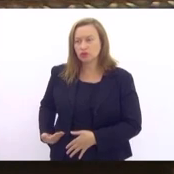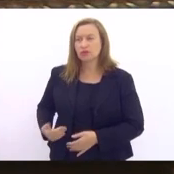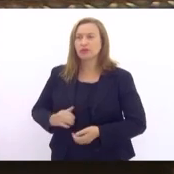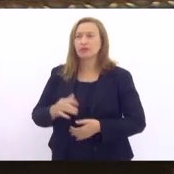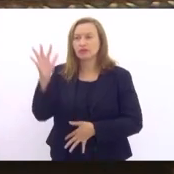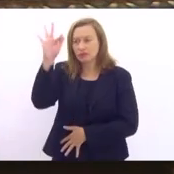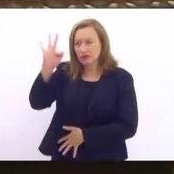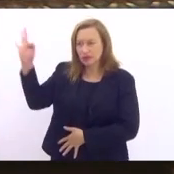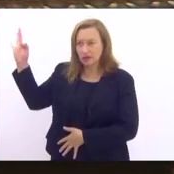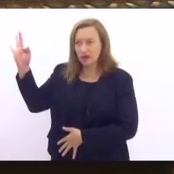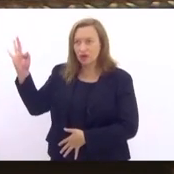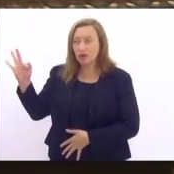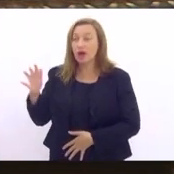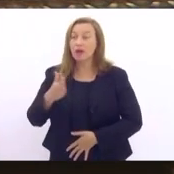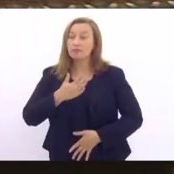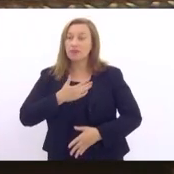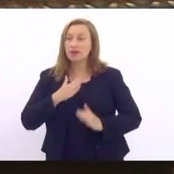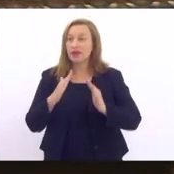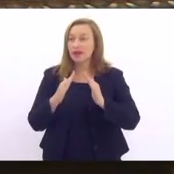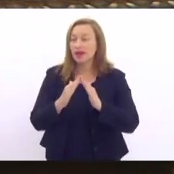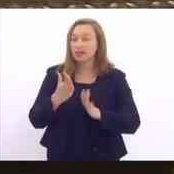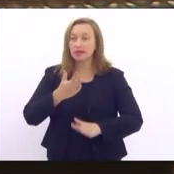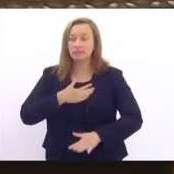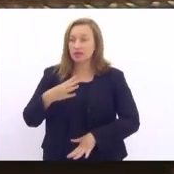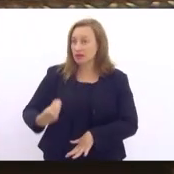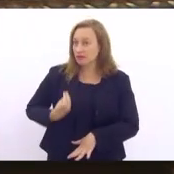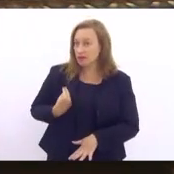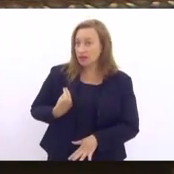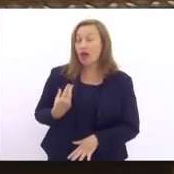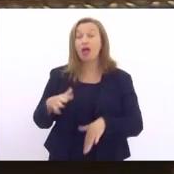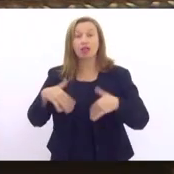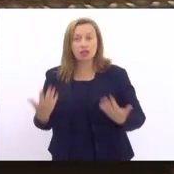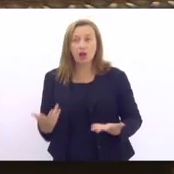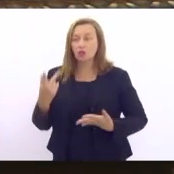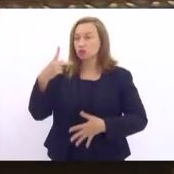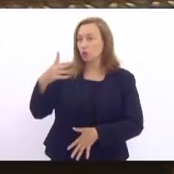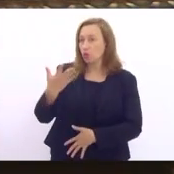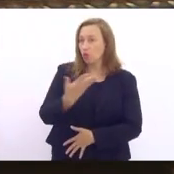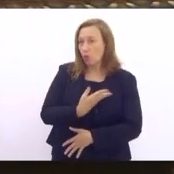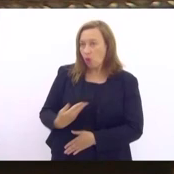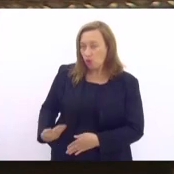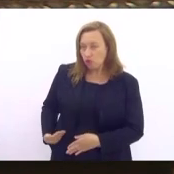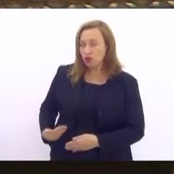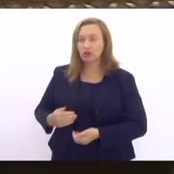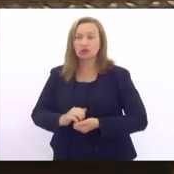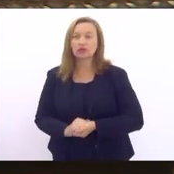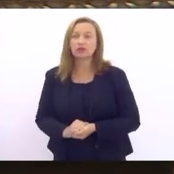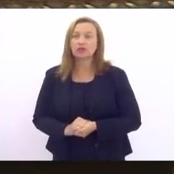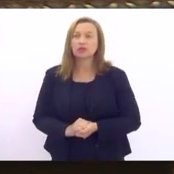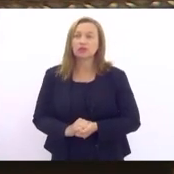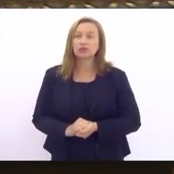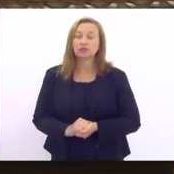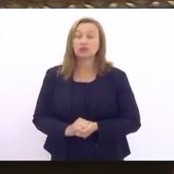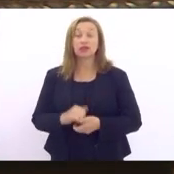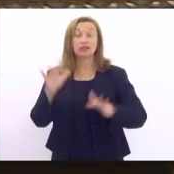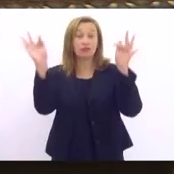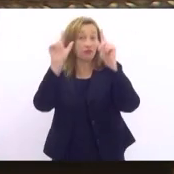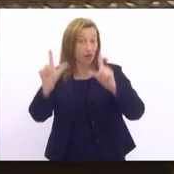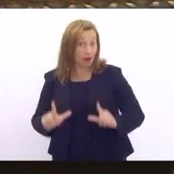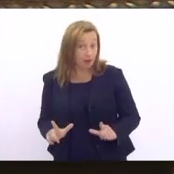Então, o governo, Vossa Excelência, está sendo absolutamente feliz. Para as